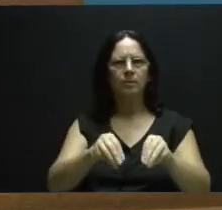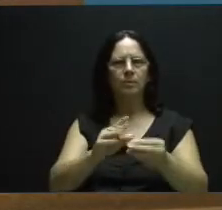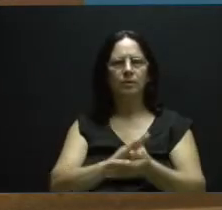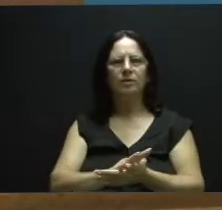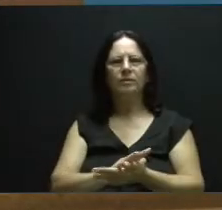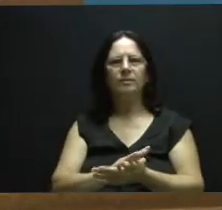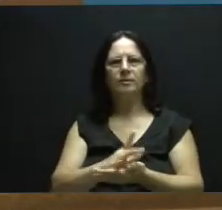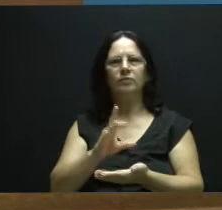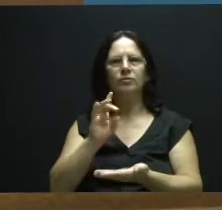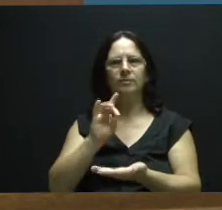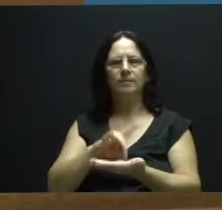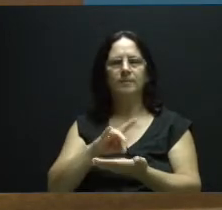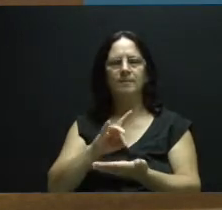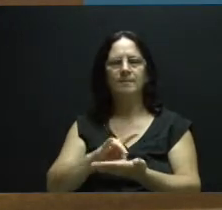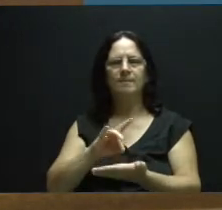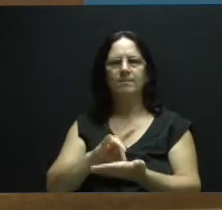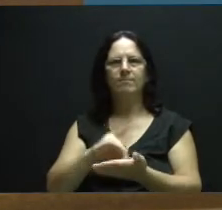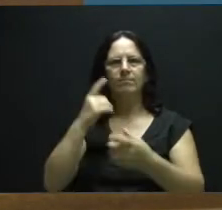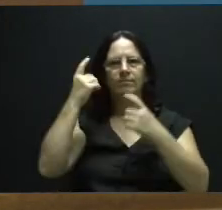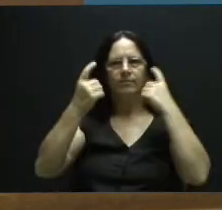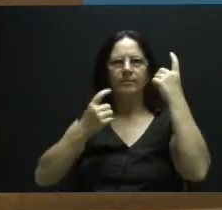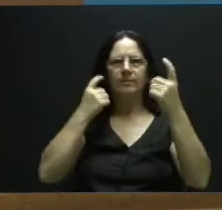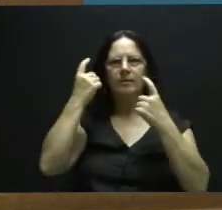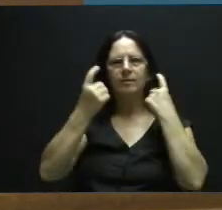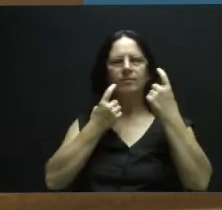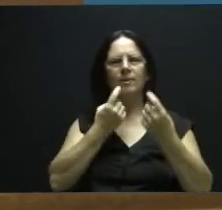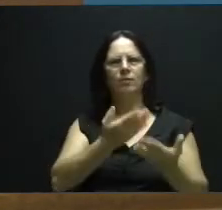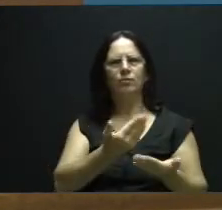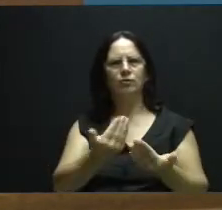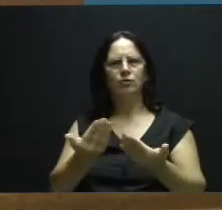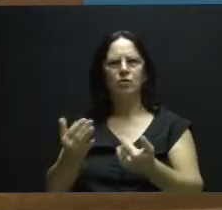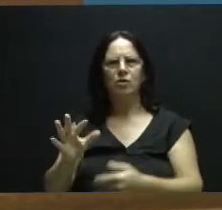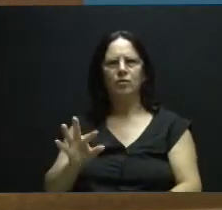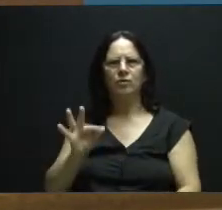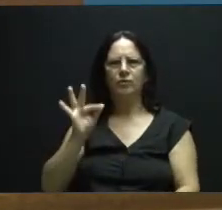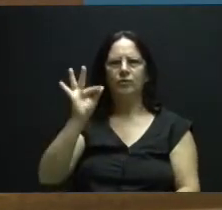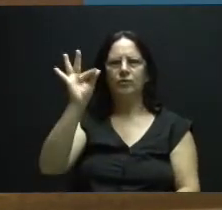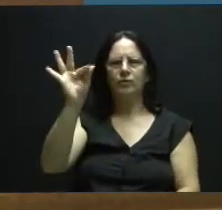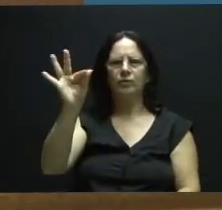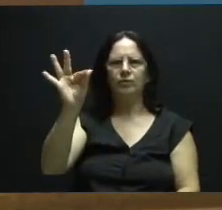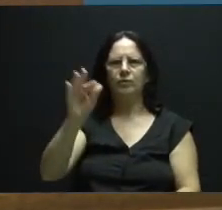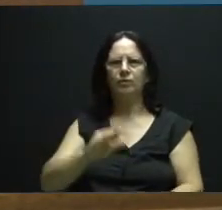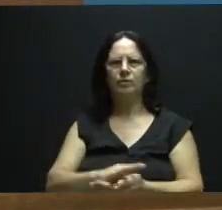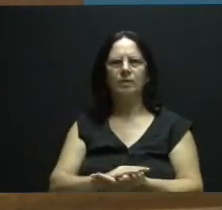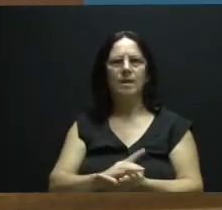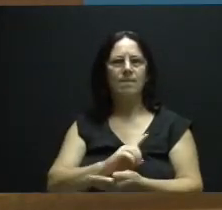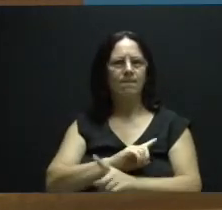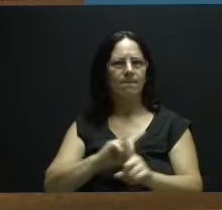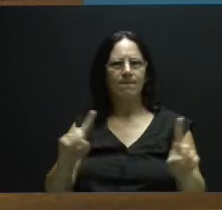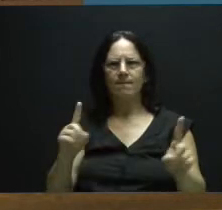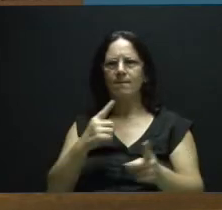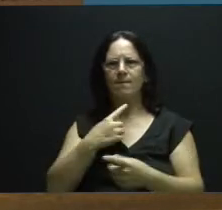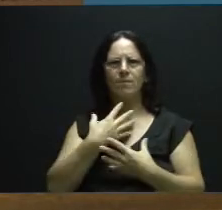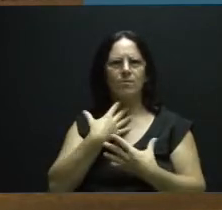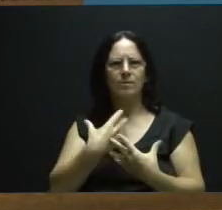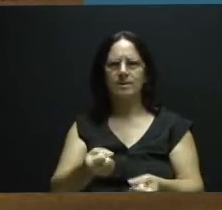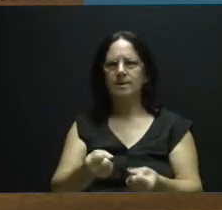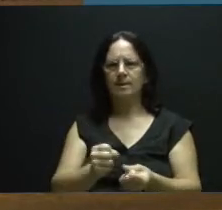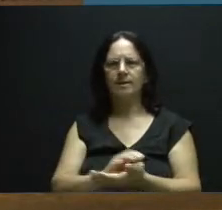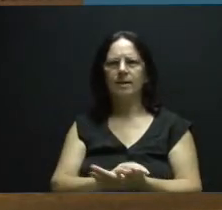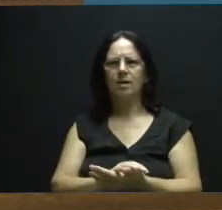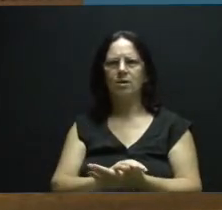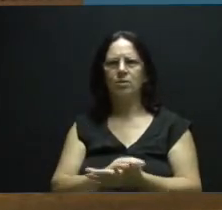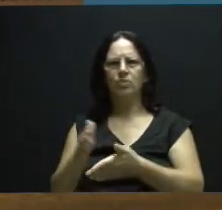definitivamente se preocupar com nossos jovens o futuro dele não podemos mais admitir que nossos jovens em